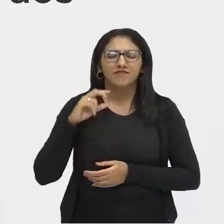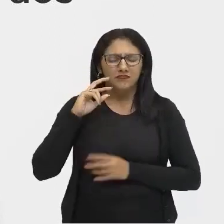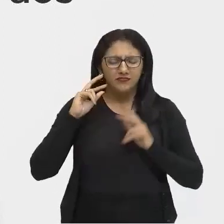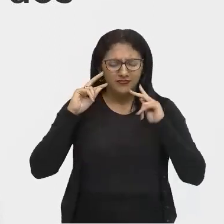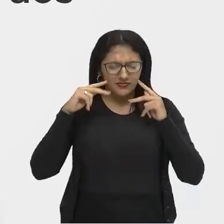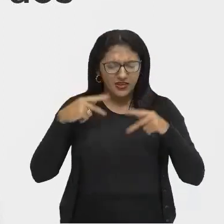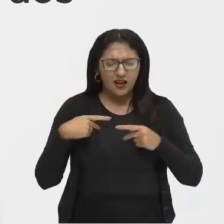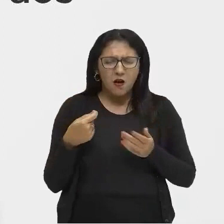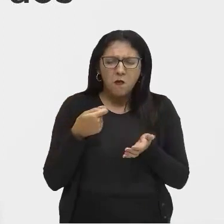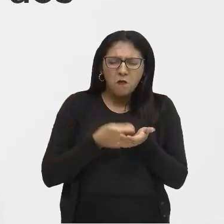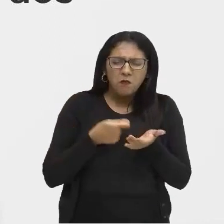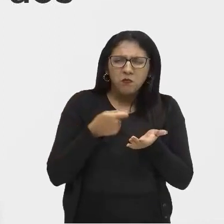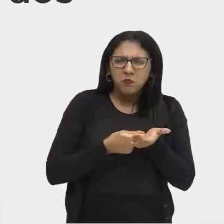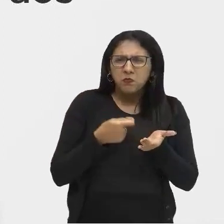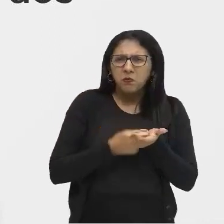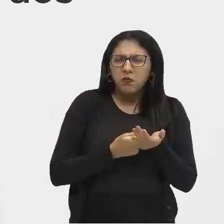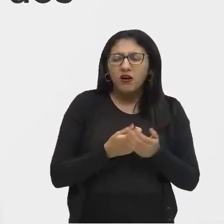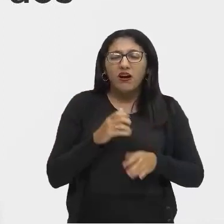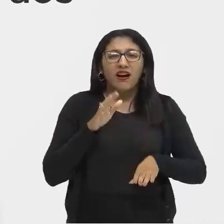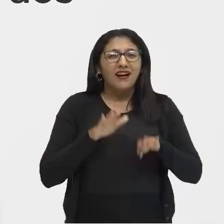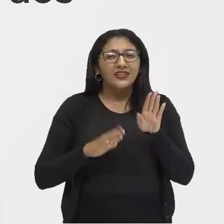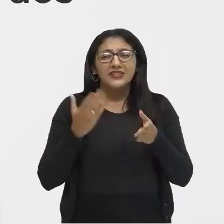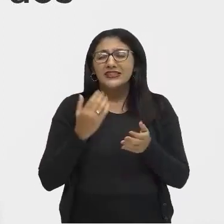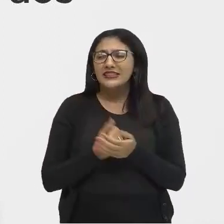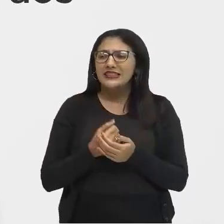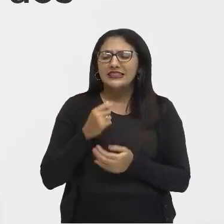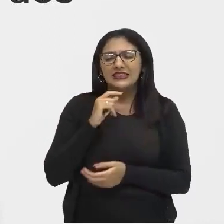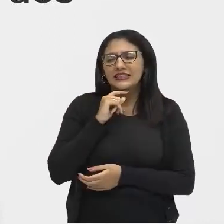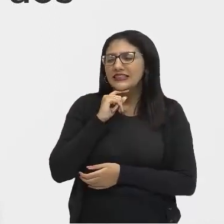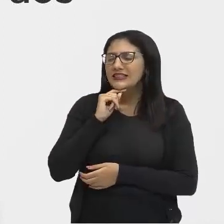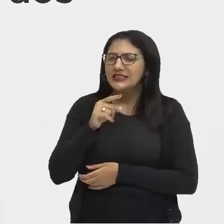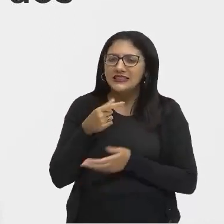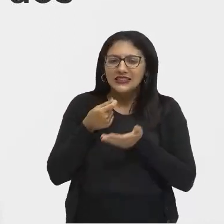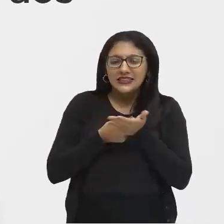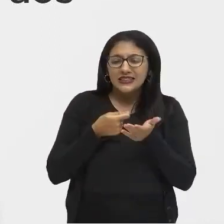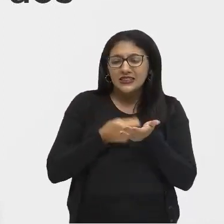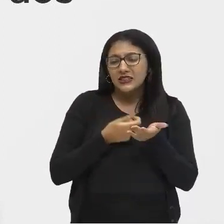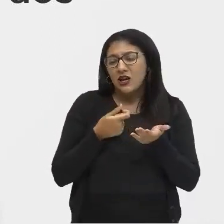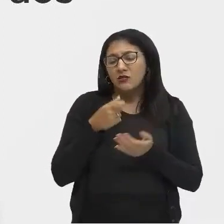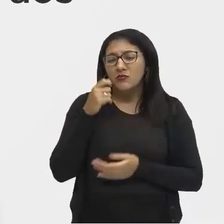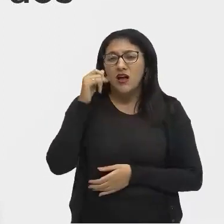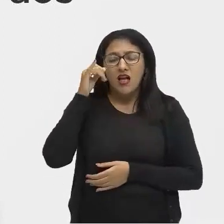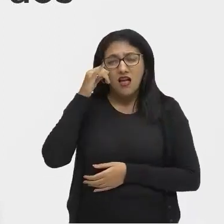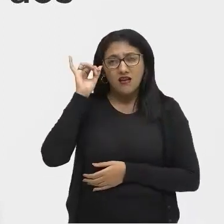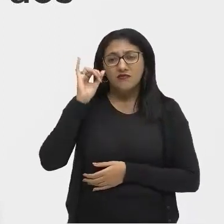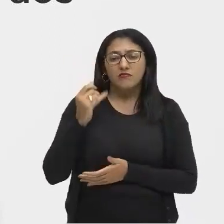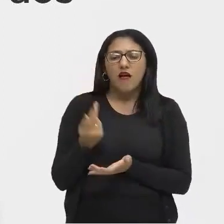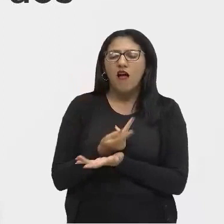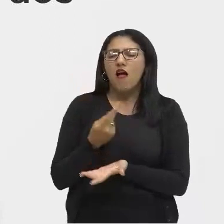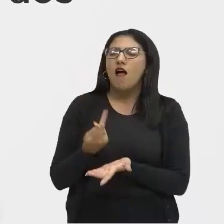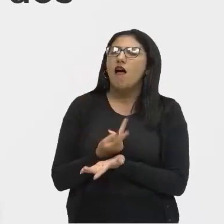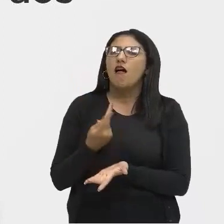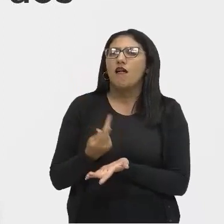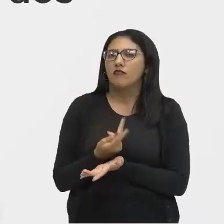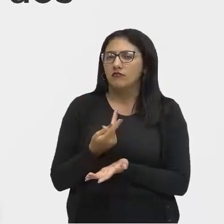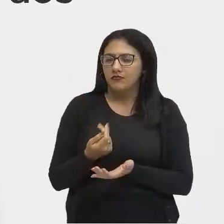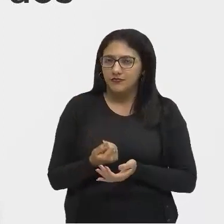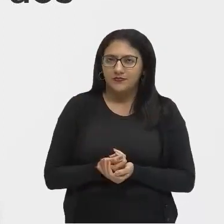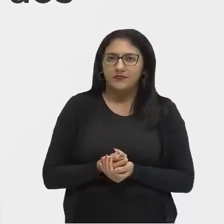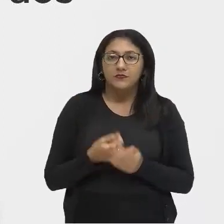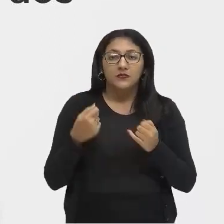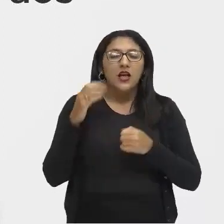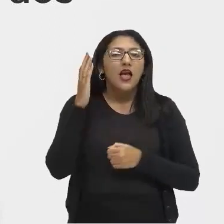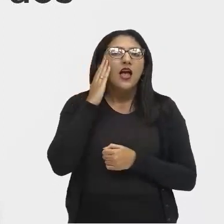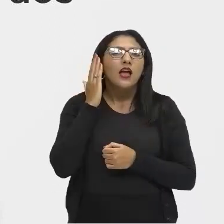nós mesmos que às vezes preferimos não tentar só para evitar falhas. Isso é verdade, né? Saiba